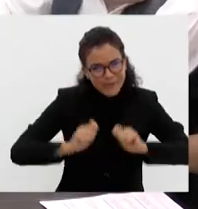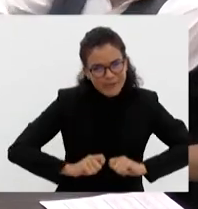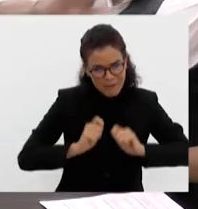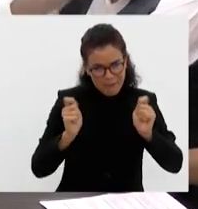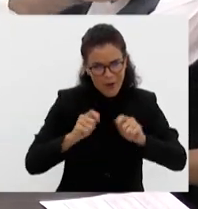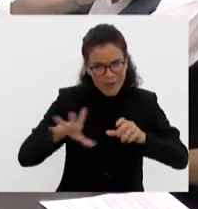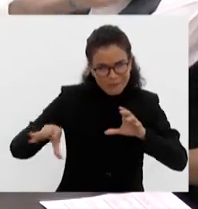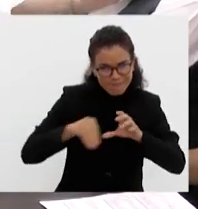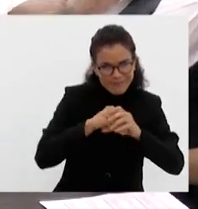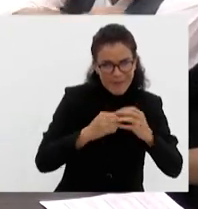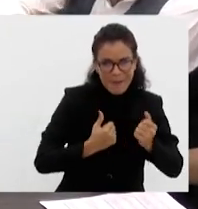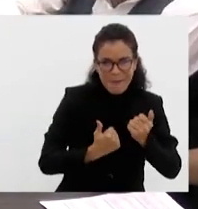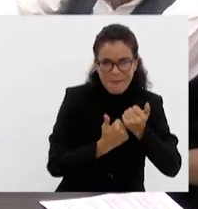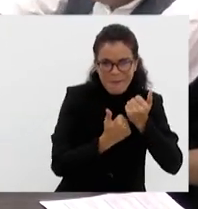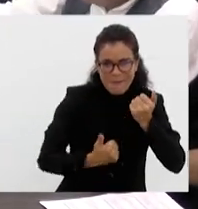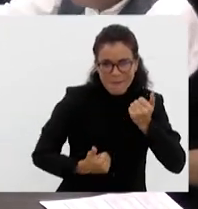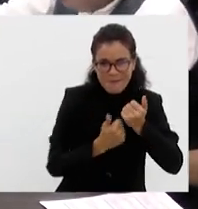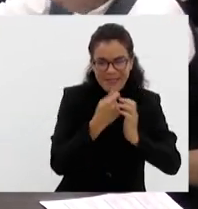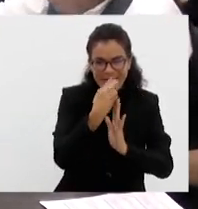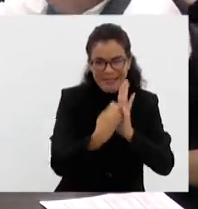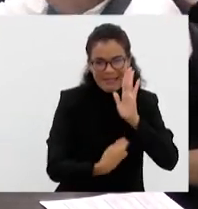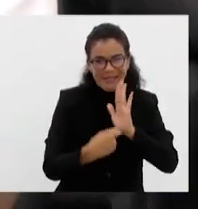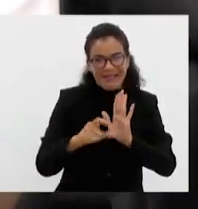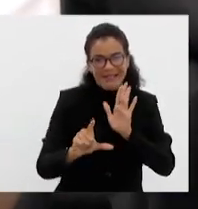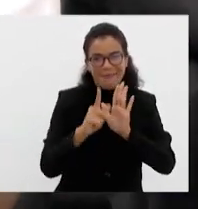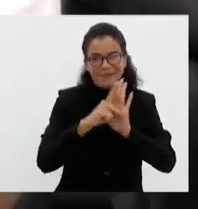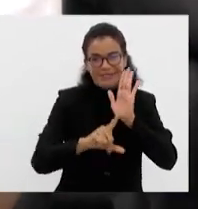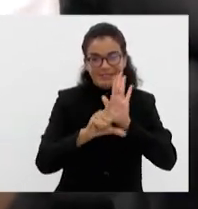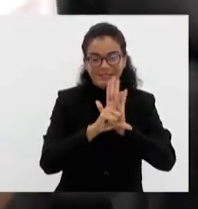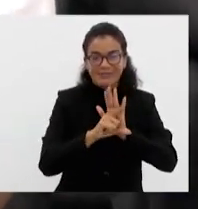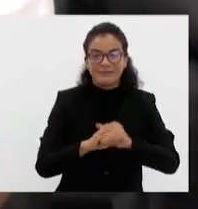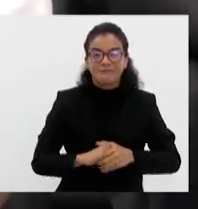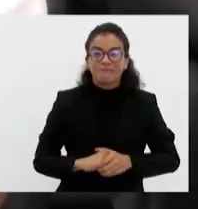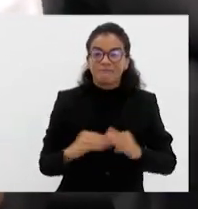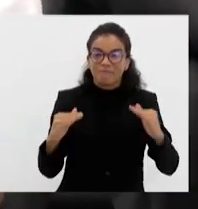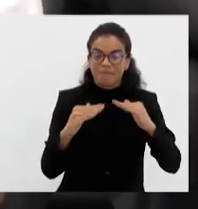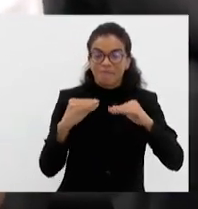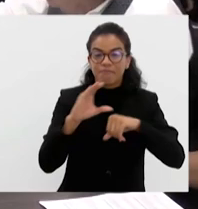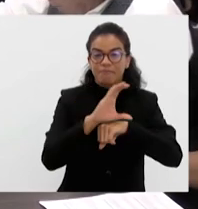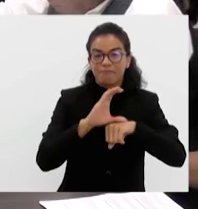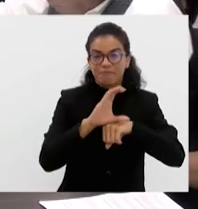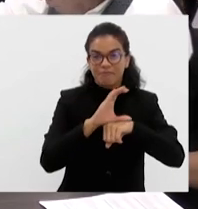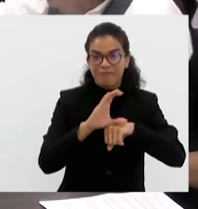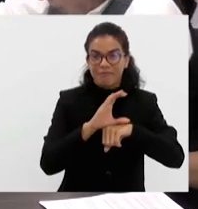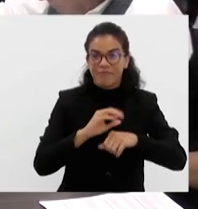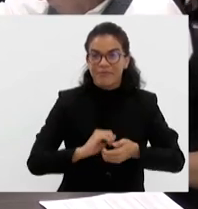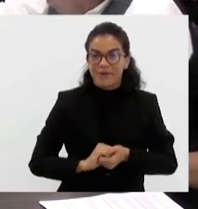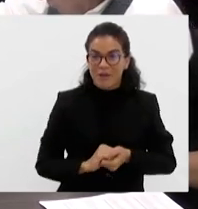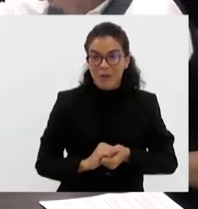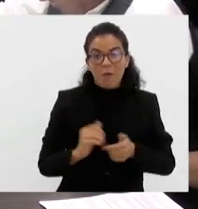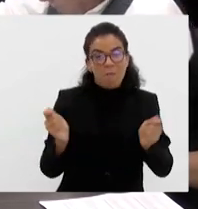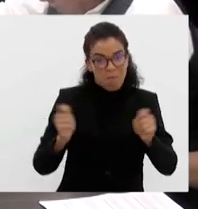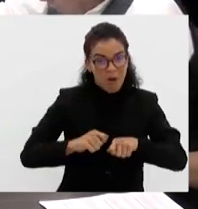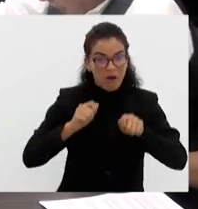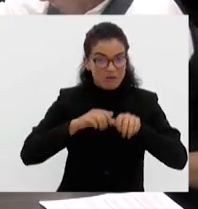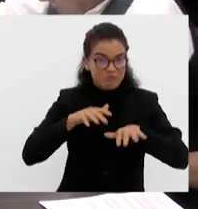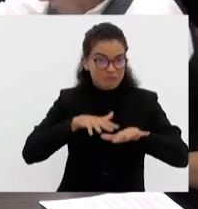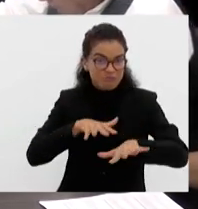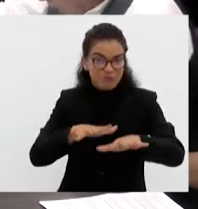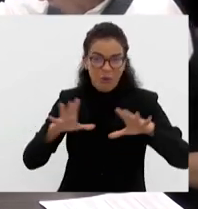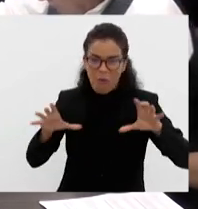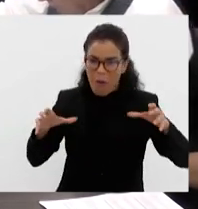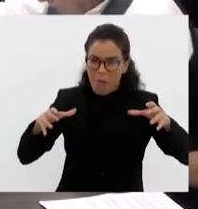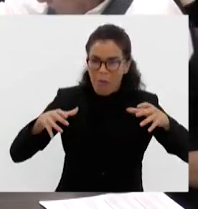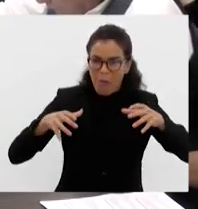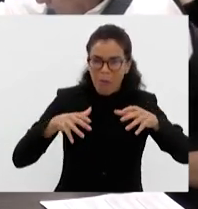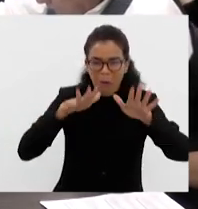coautora da iniciativa. Lógico. Sem dúvida. É, pela constitucionalidade. Pra gente, espaço pra gente desfilar junto, hein, irmão? Vambora. Levar todos os